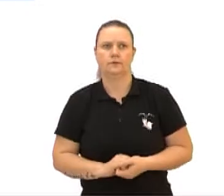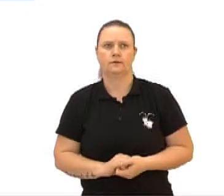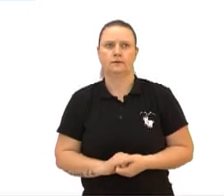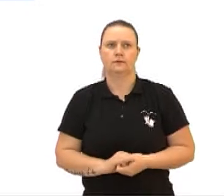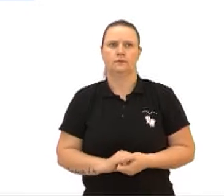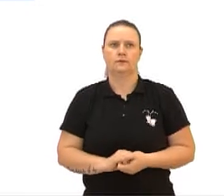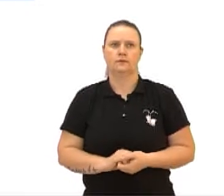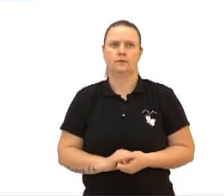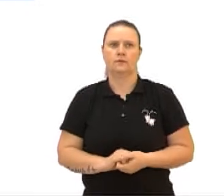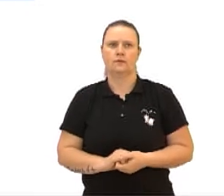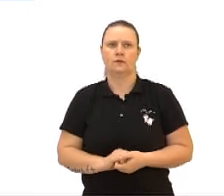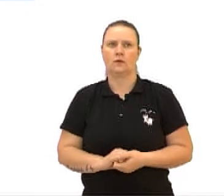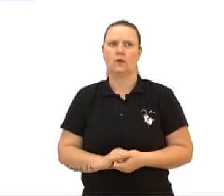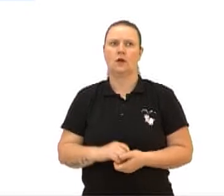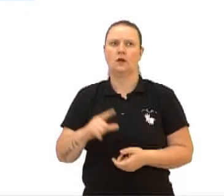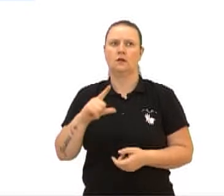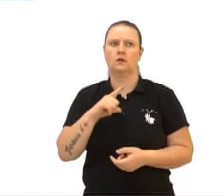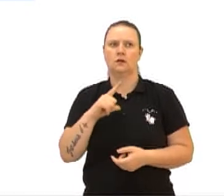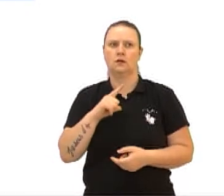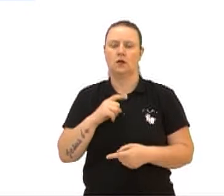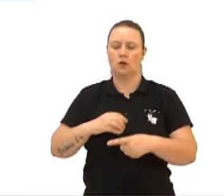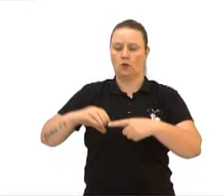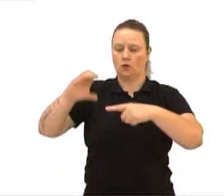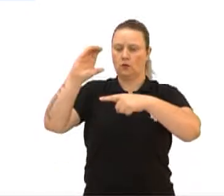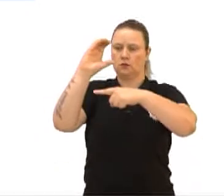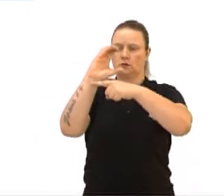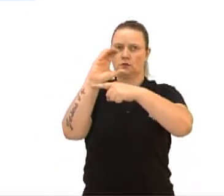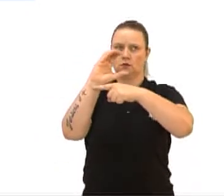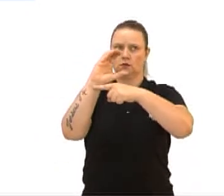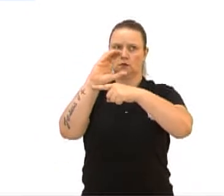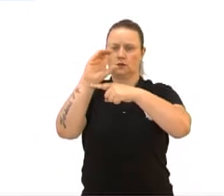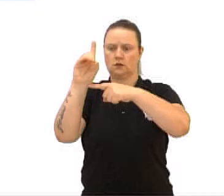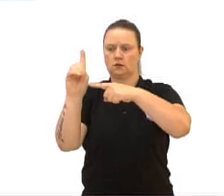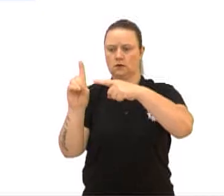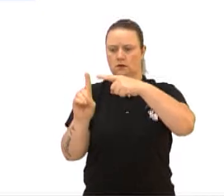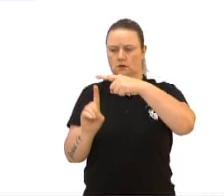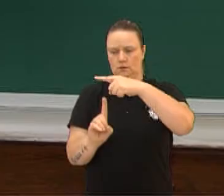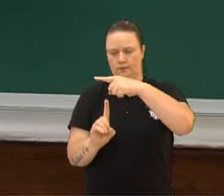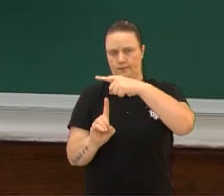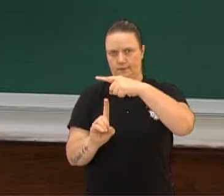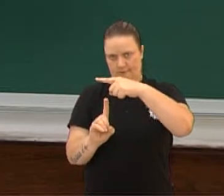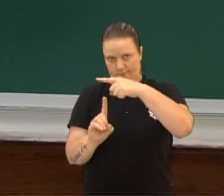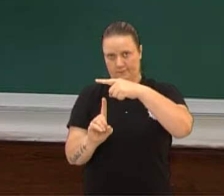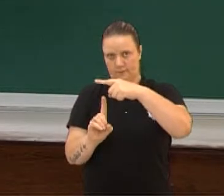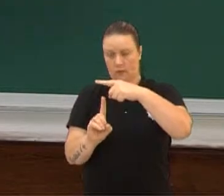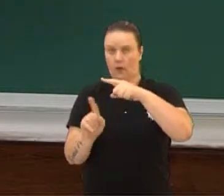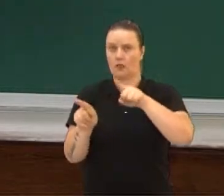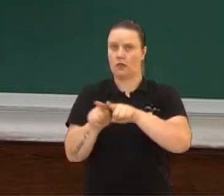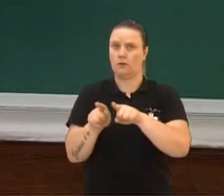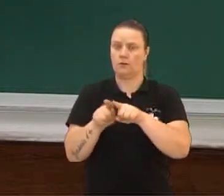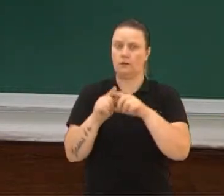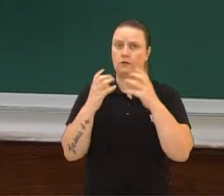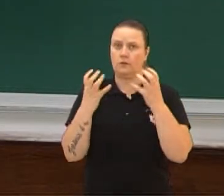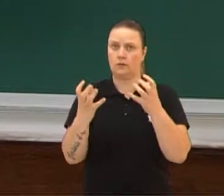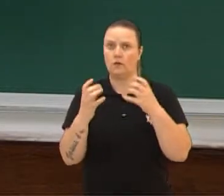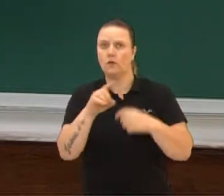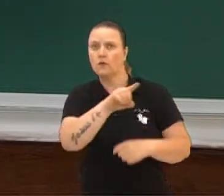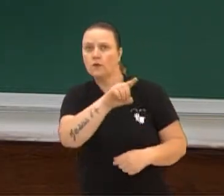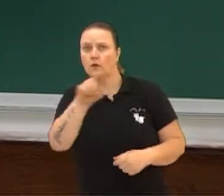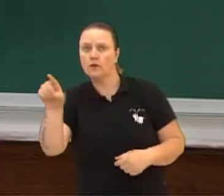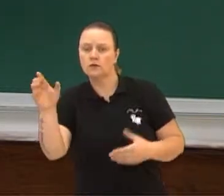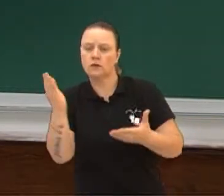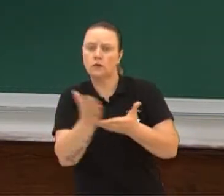sobre, o comprimento sobre o diâmetro. Então, eu quero que você coloque aí